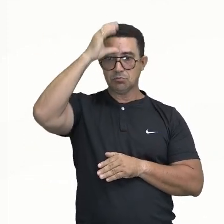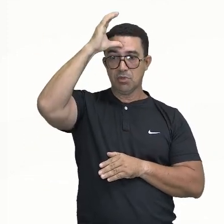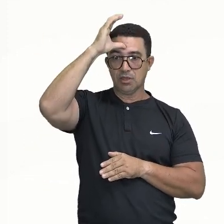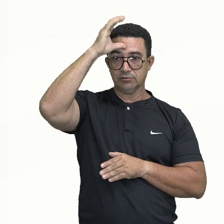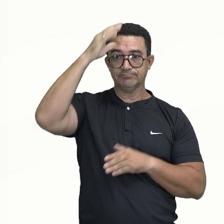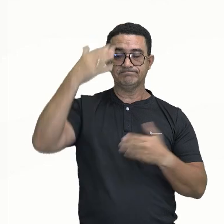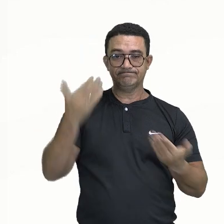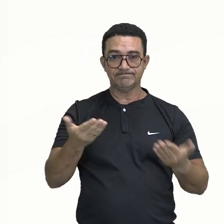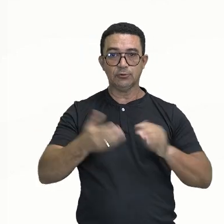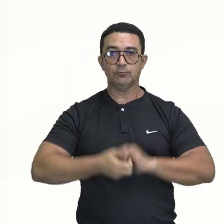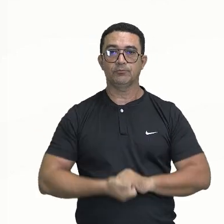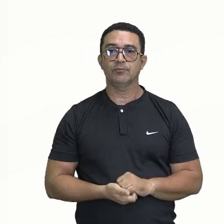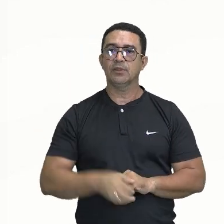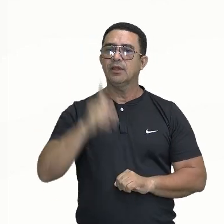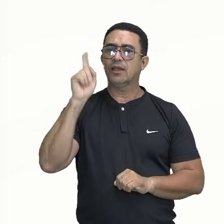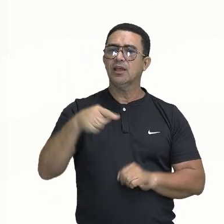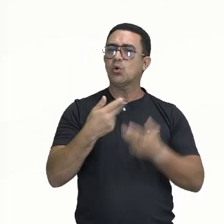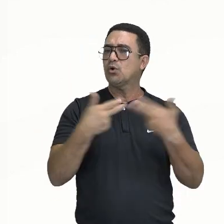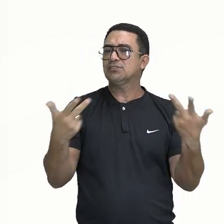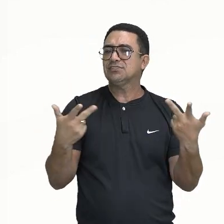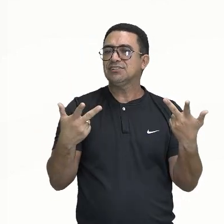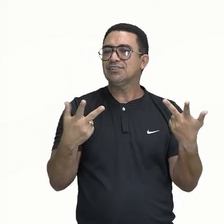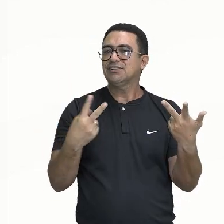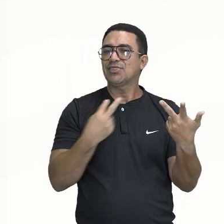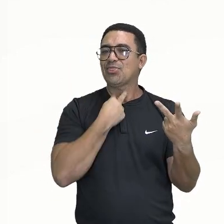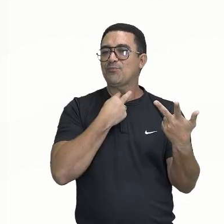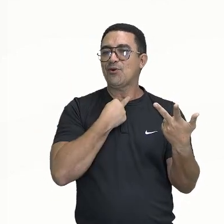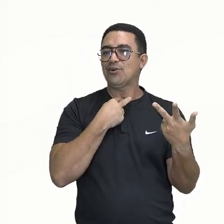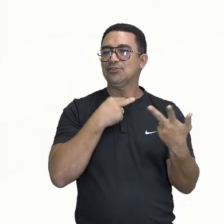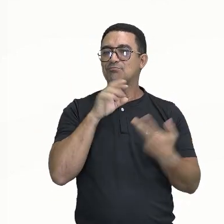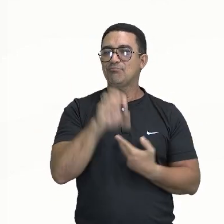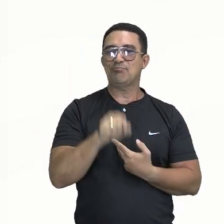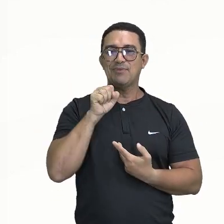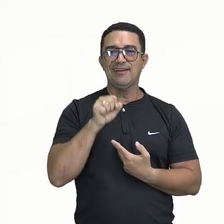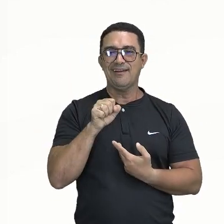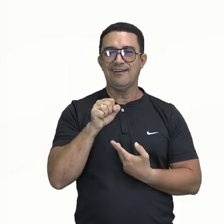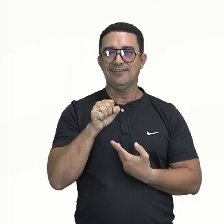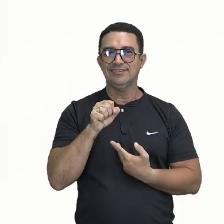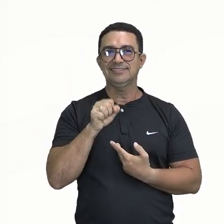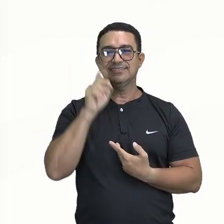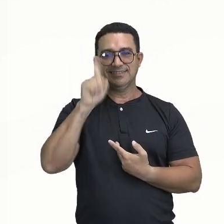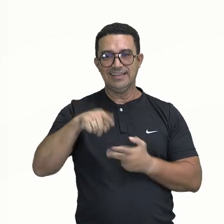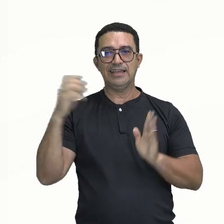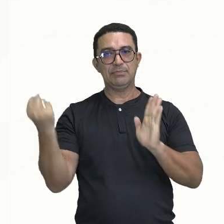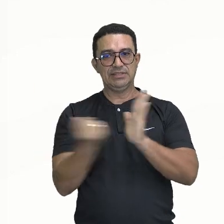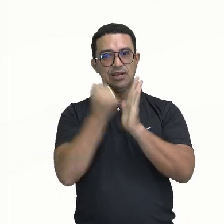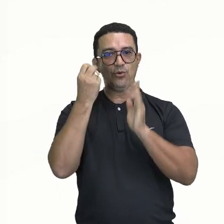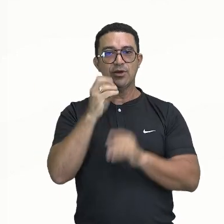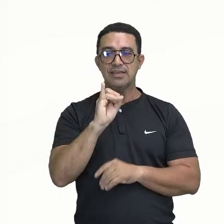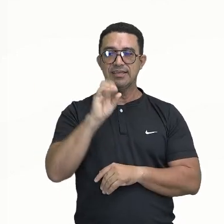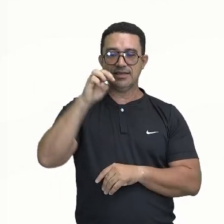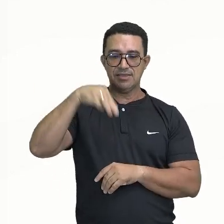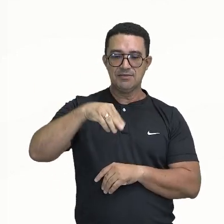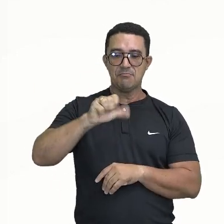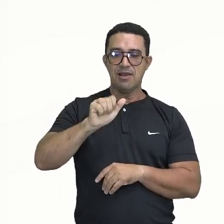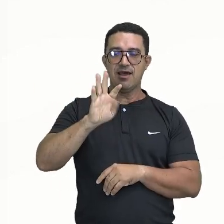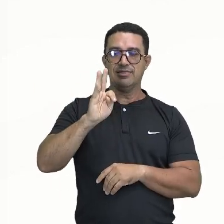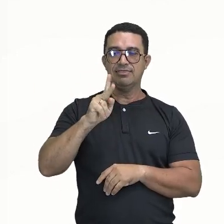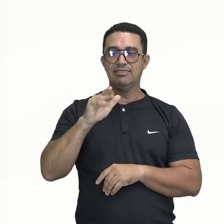é intangível. Então, lembra que quando a gente fala de patrimônio imaterial, ele não vai